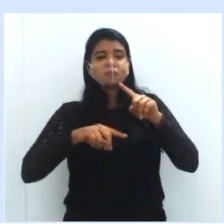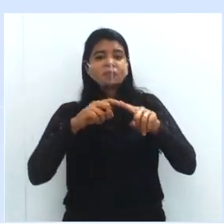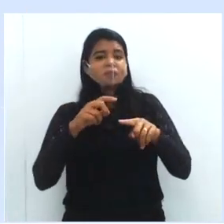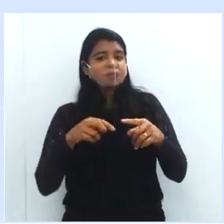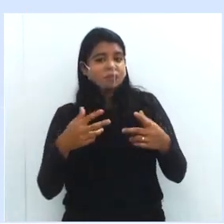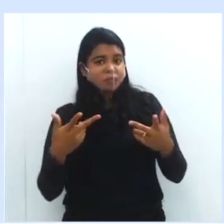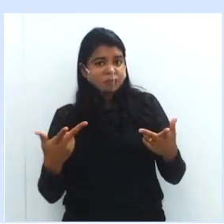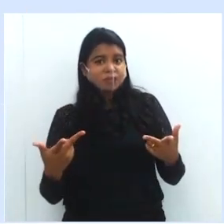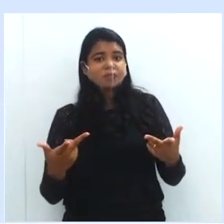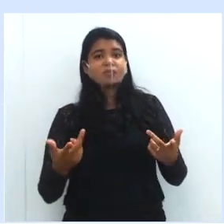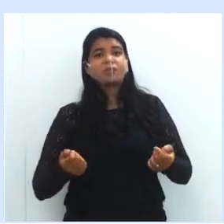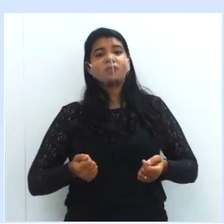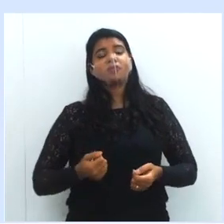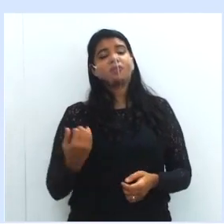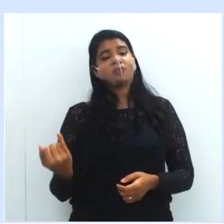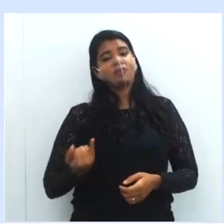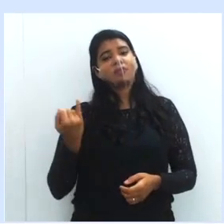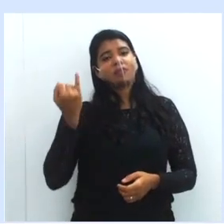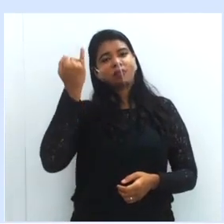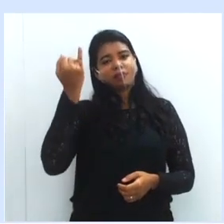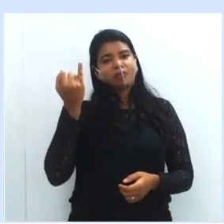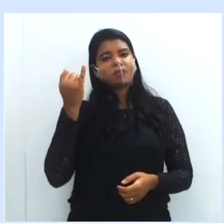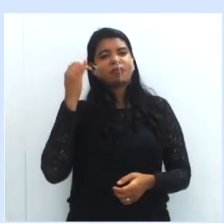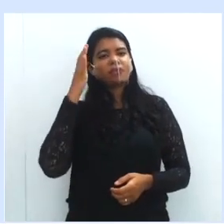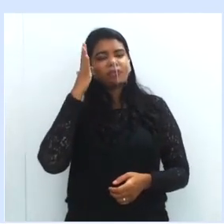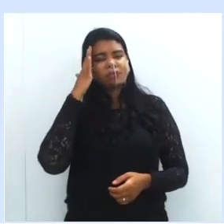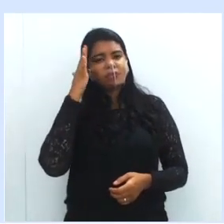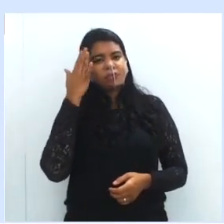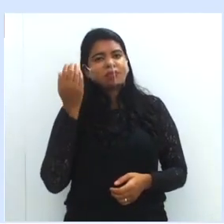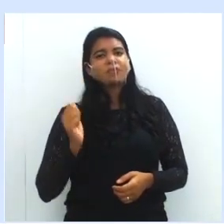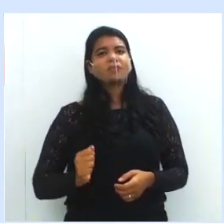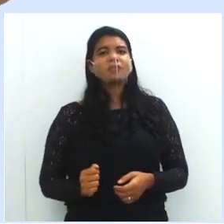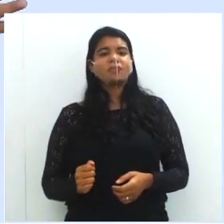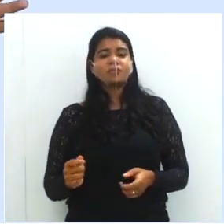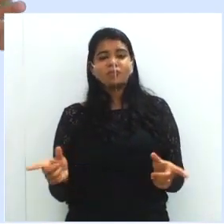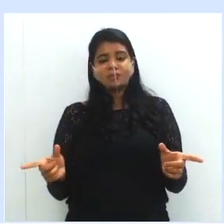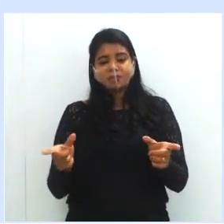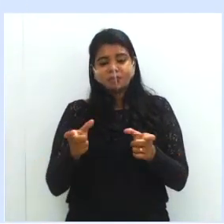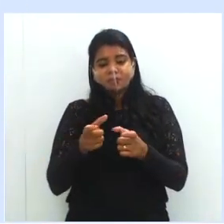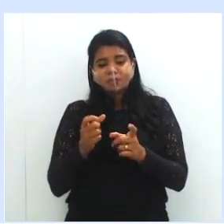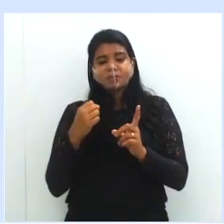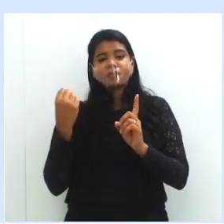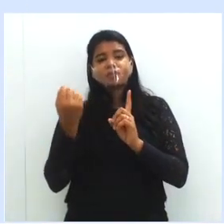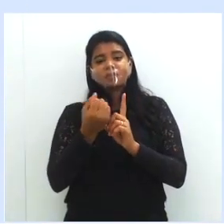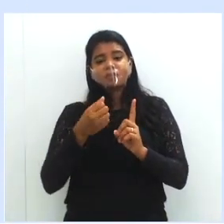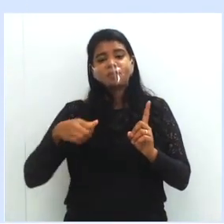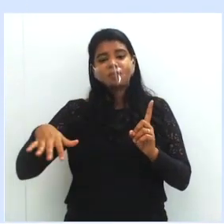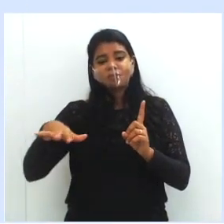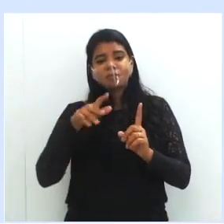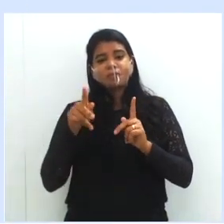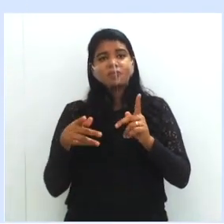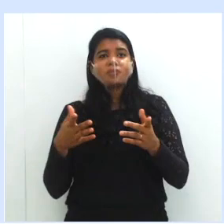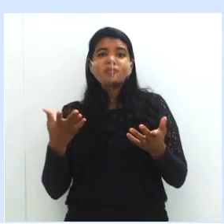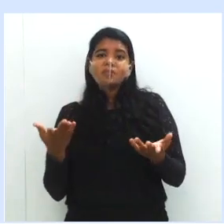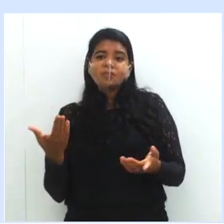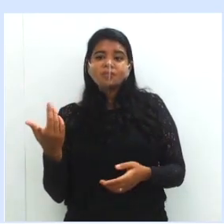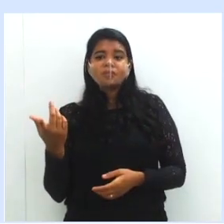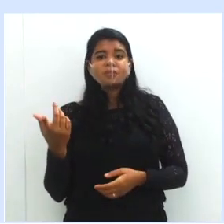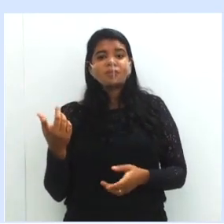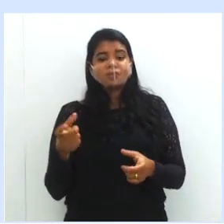materiais e imateriais. É importante salientar que quando eu falar em minoria, social, eu não estou falando